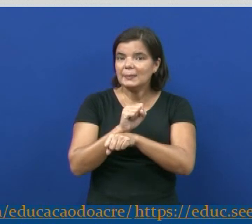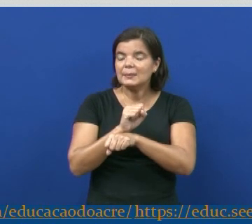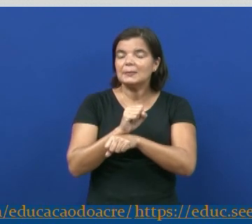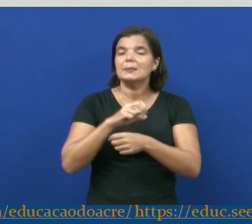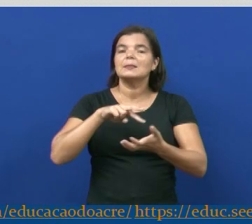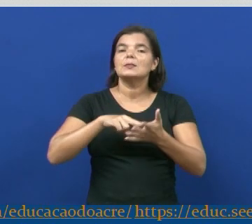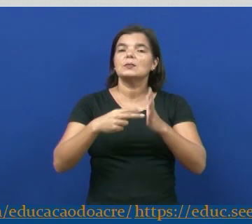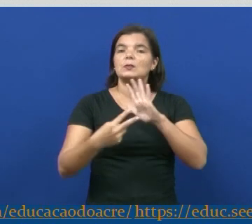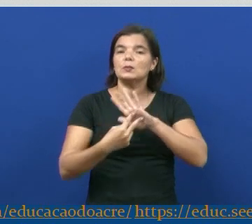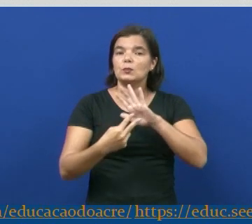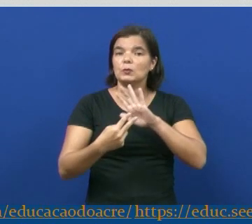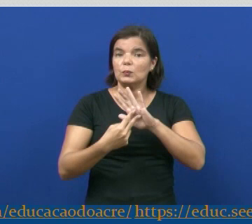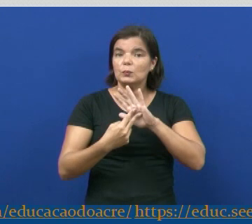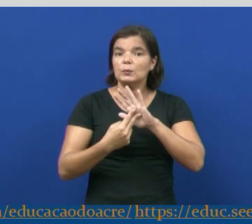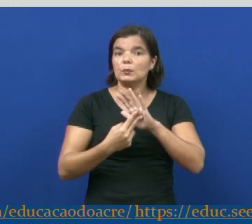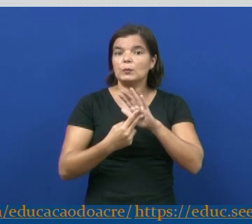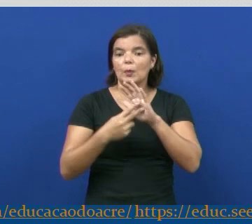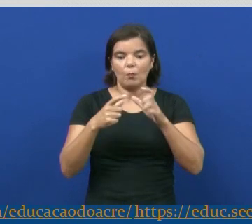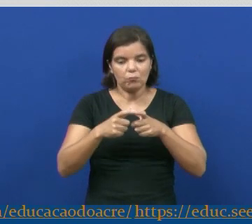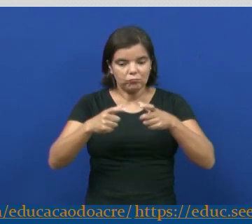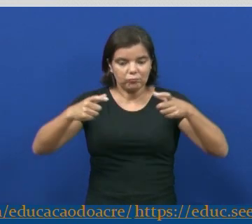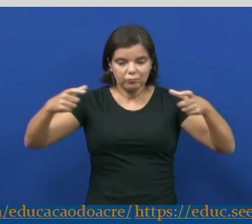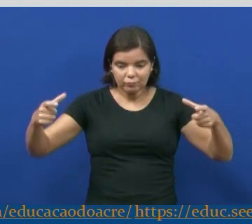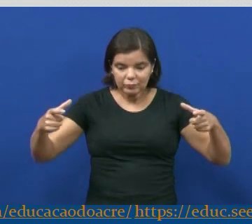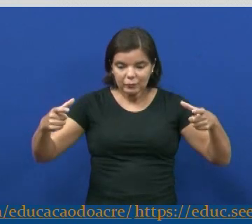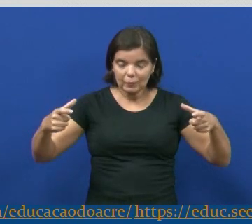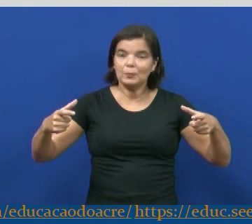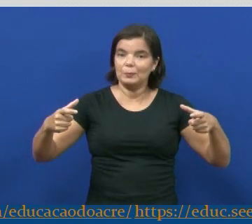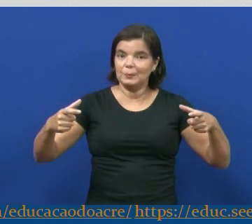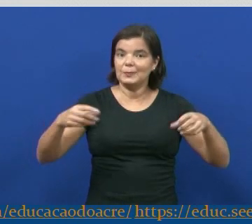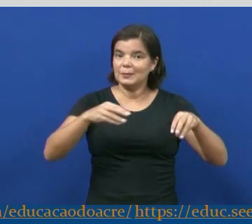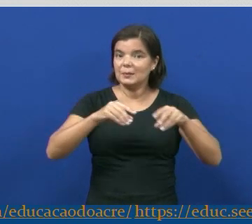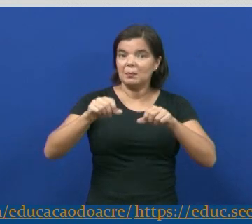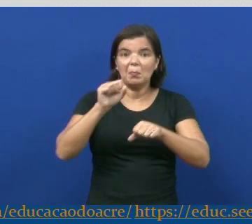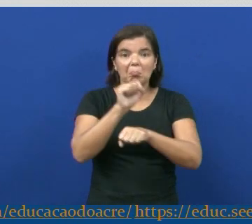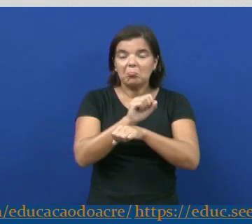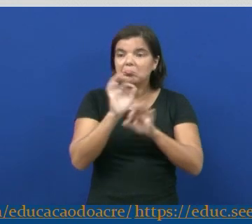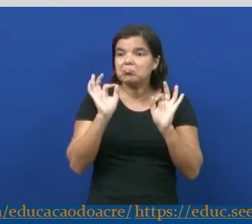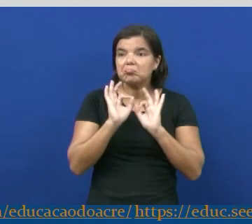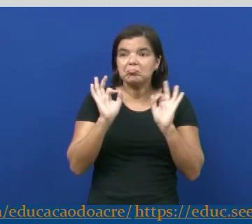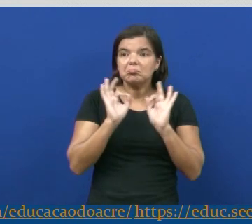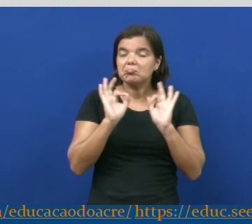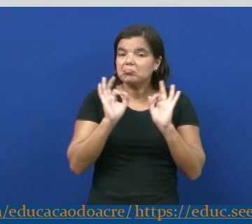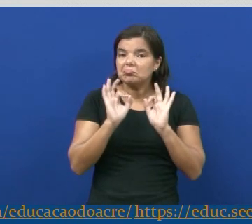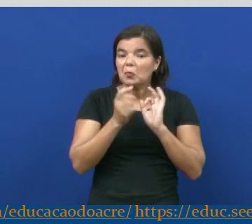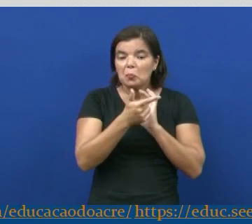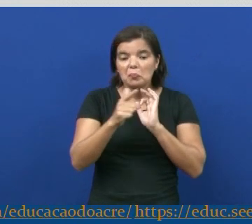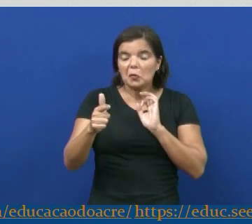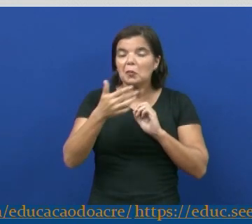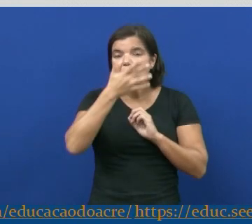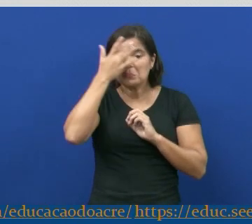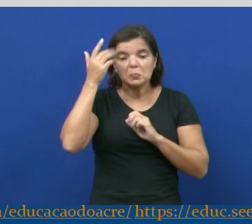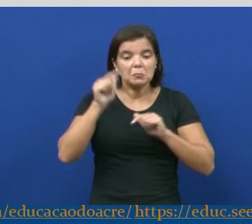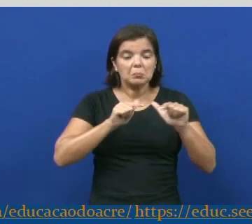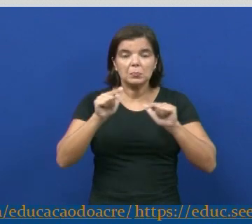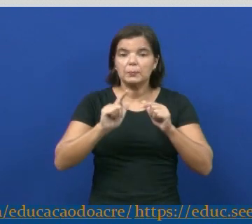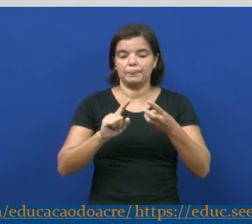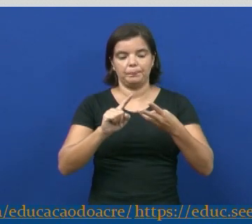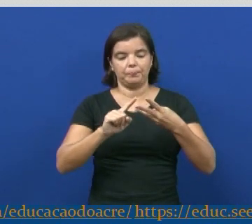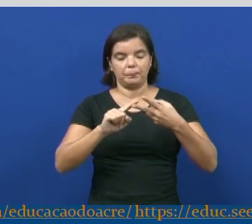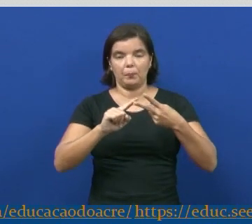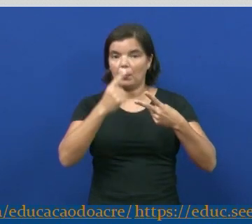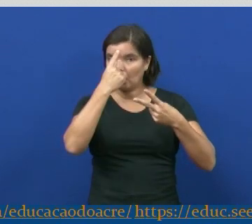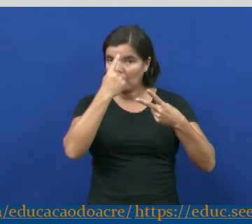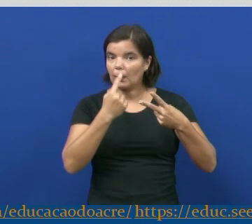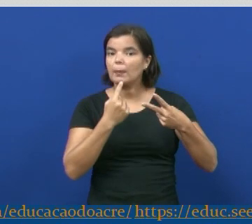Ou seja, aí tem um grande latifúndio onde, né, está parado, estabilizado, não tem ninguém trabalhando. Na outra,